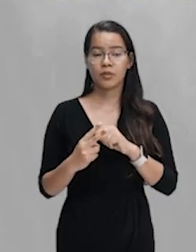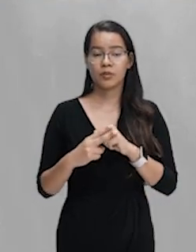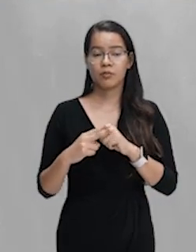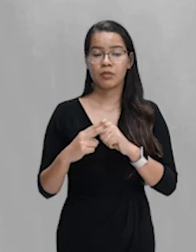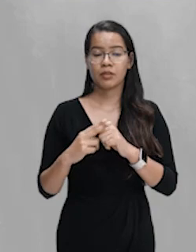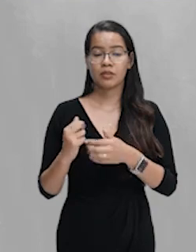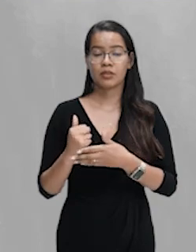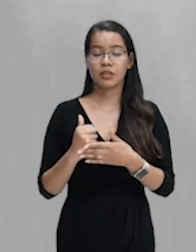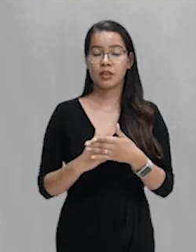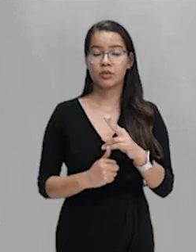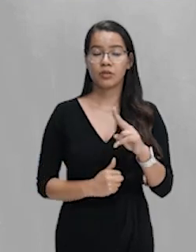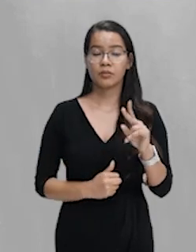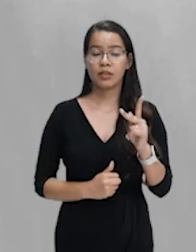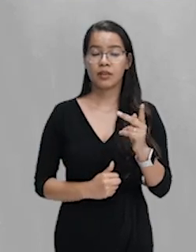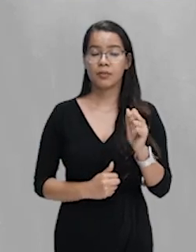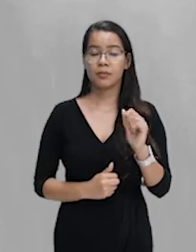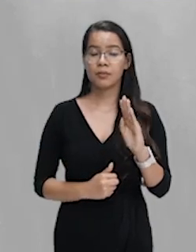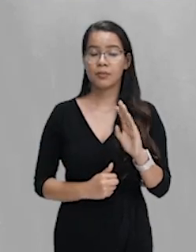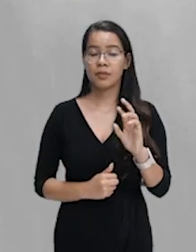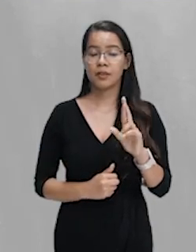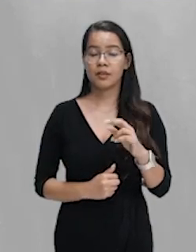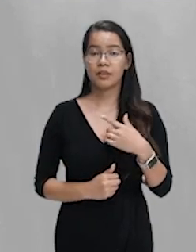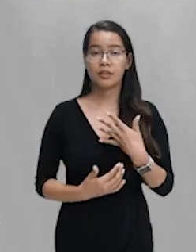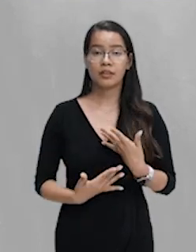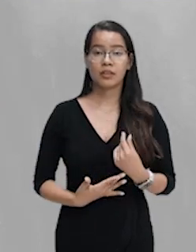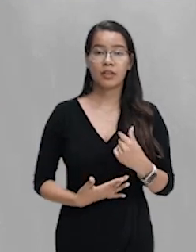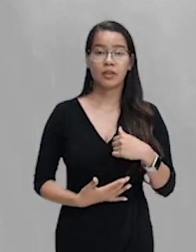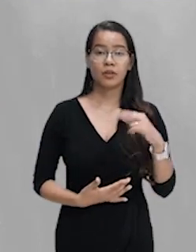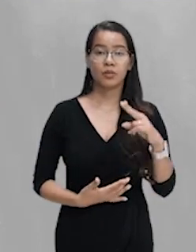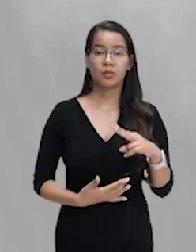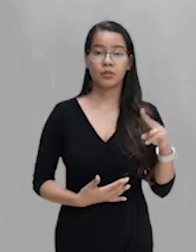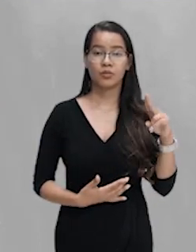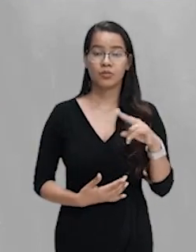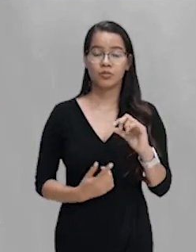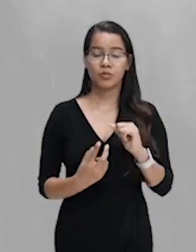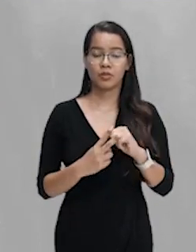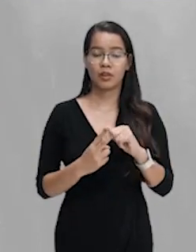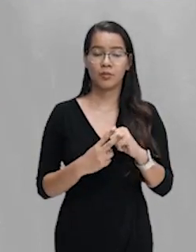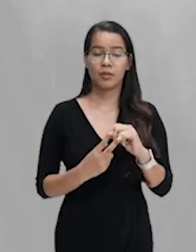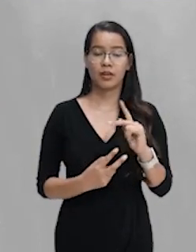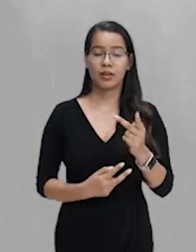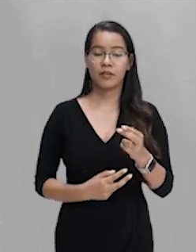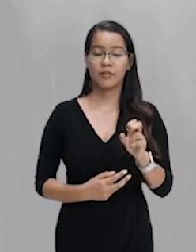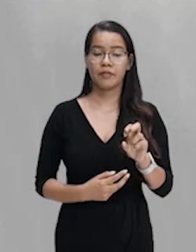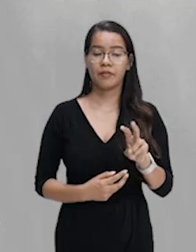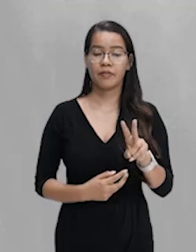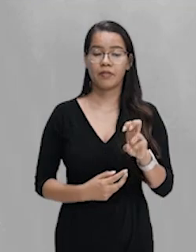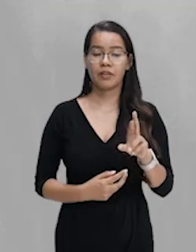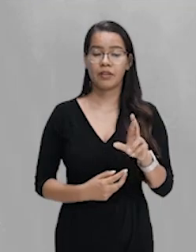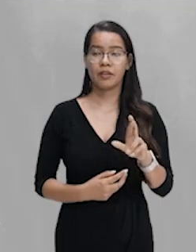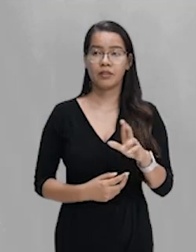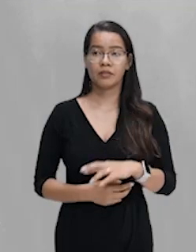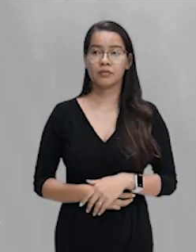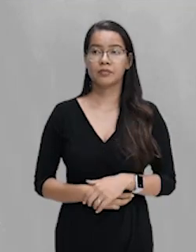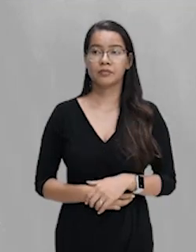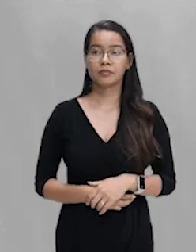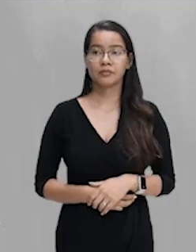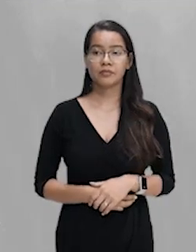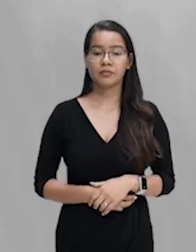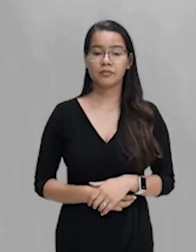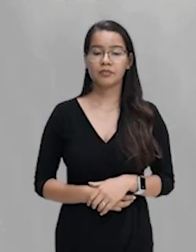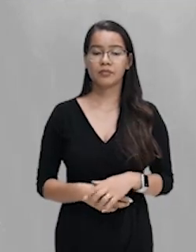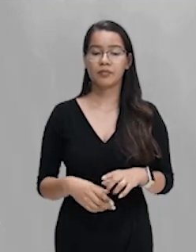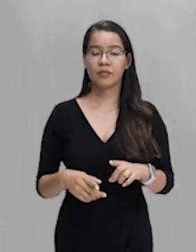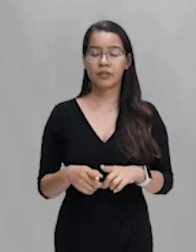auxiliar haber. Então, eu utilizo o verbo auxiliar haber. Em imperfeito, no imperfeito, tá? E